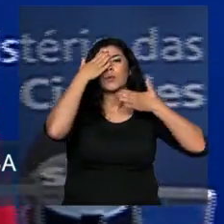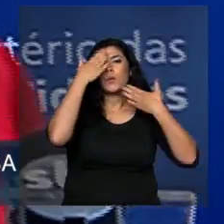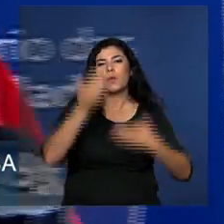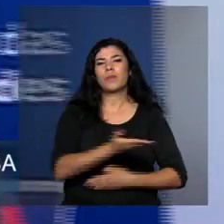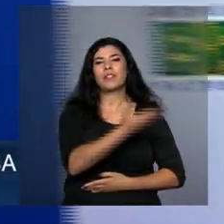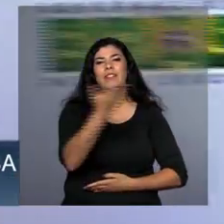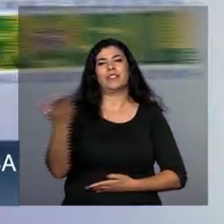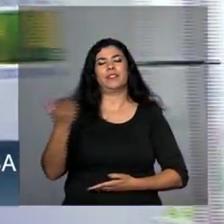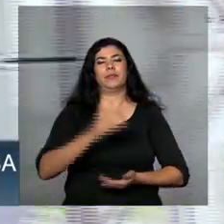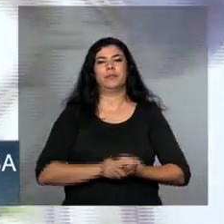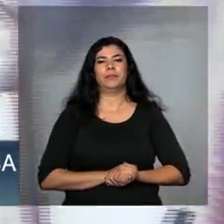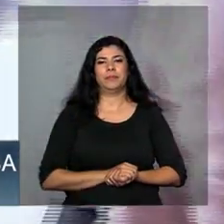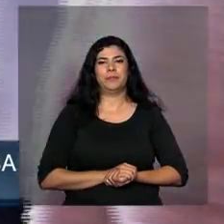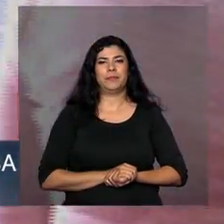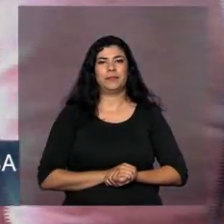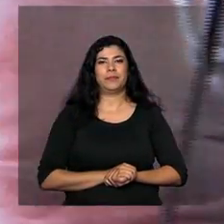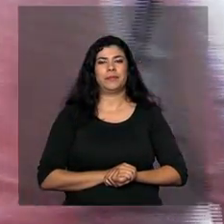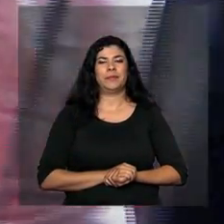obrigado.